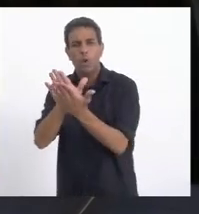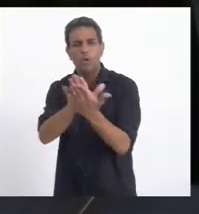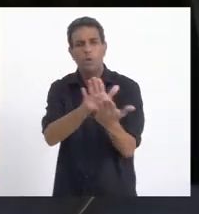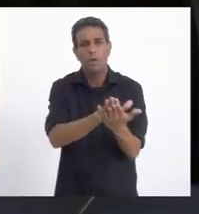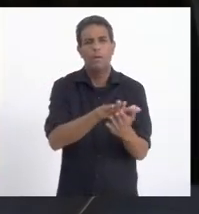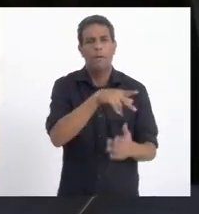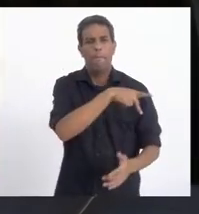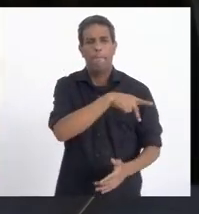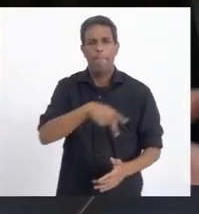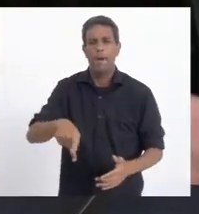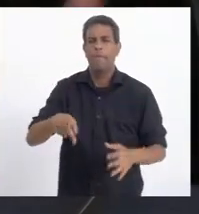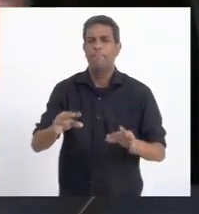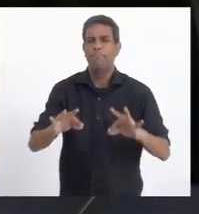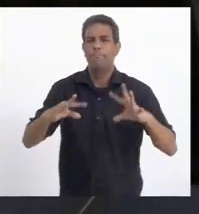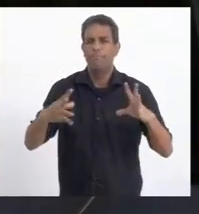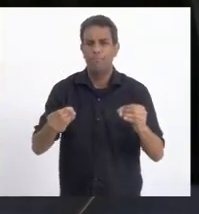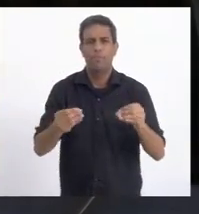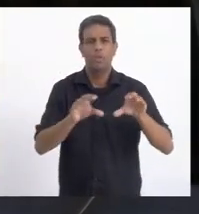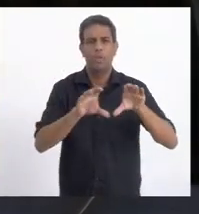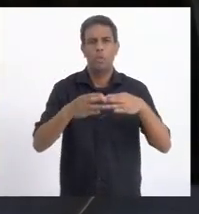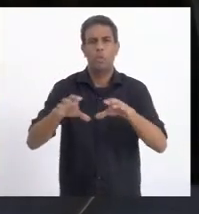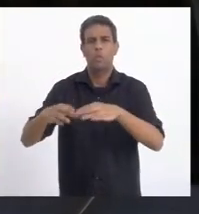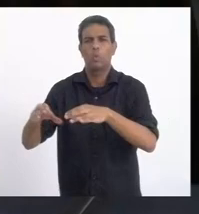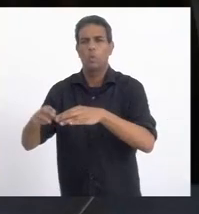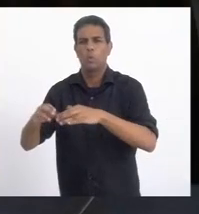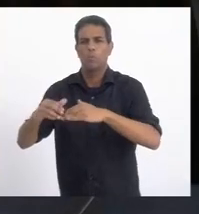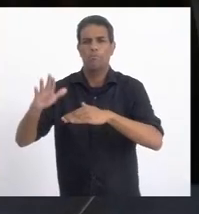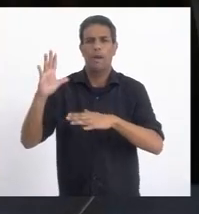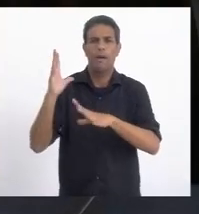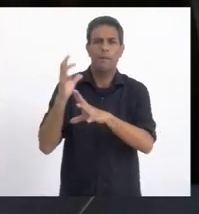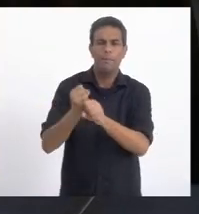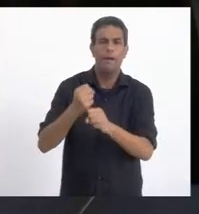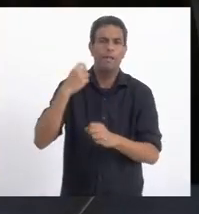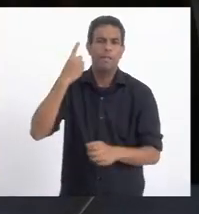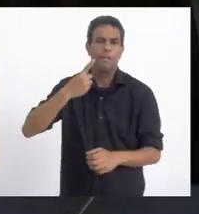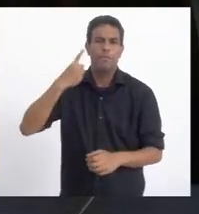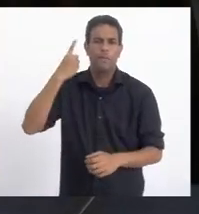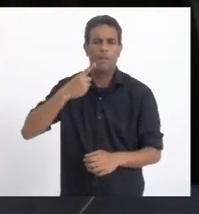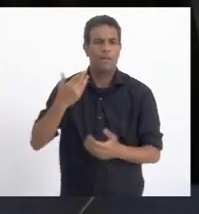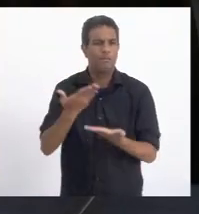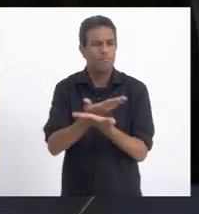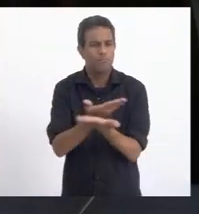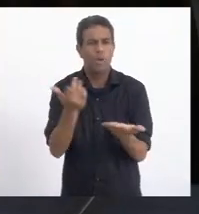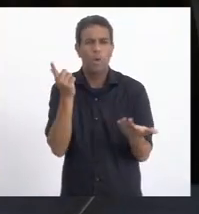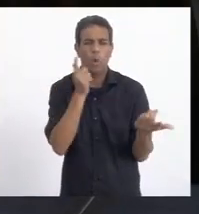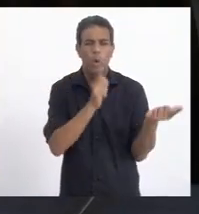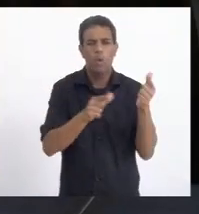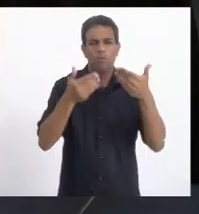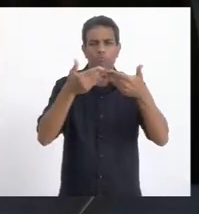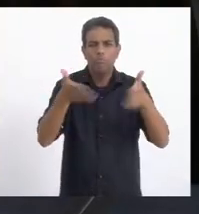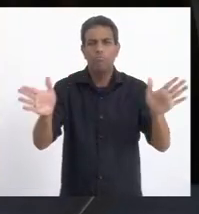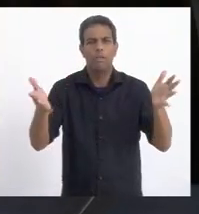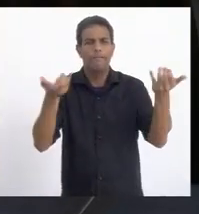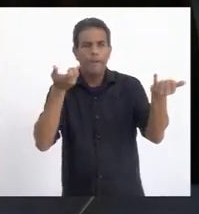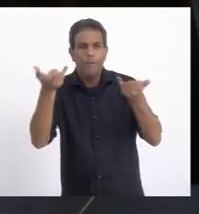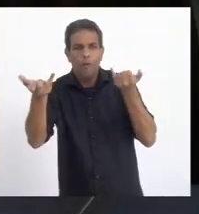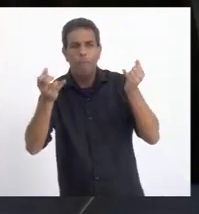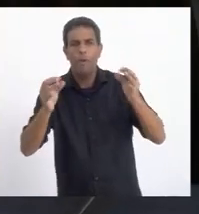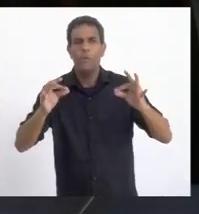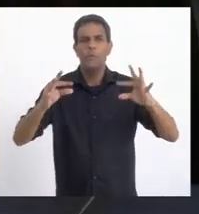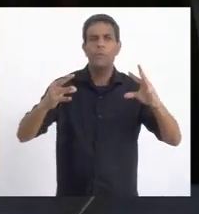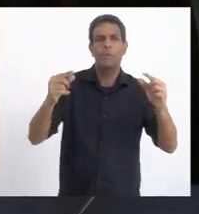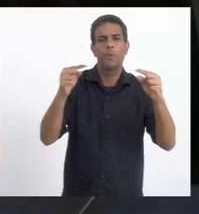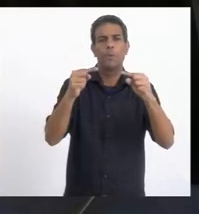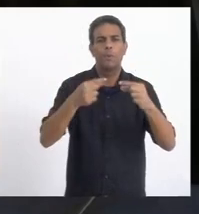Marta o do Amorim que uma prova todos nós aqui o os mais dotados tanquinho todos Paulo todos nós estamos aberto aqui para ele para ele